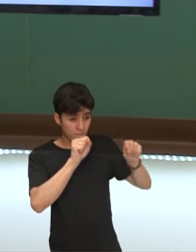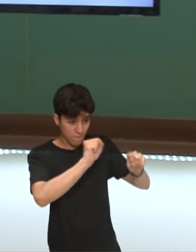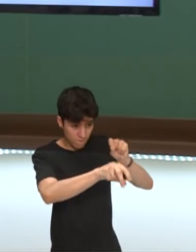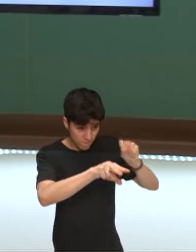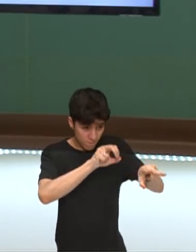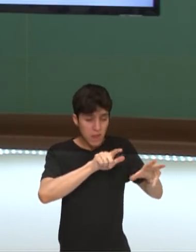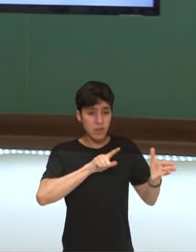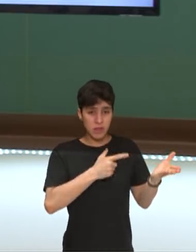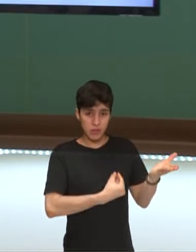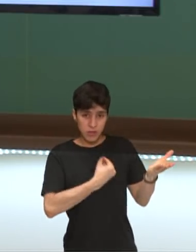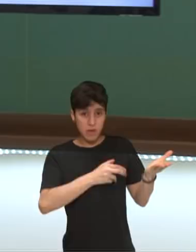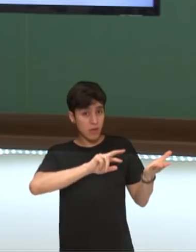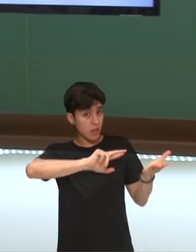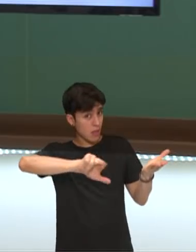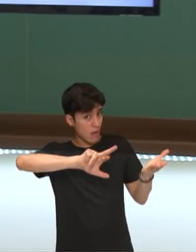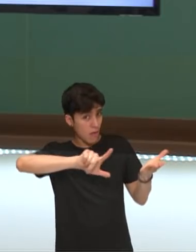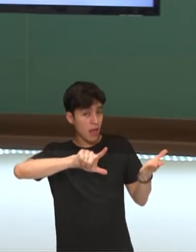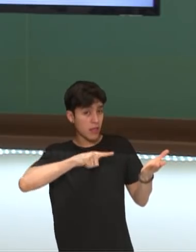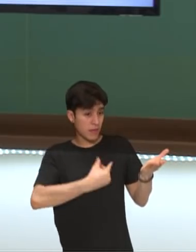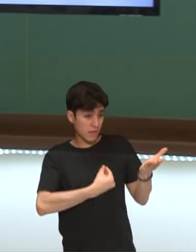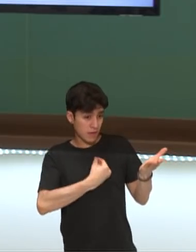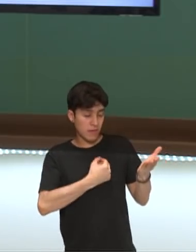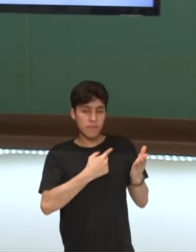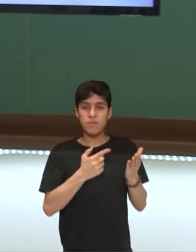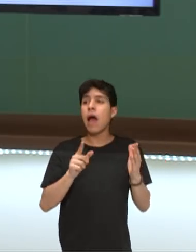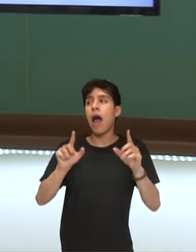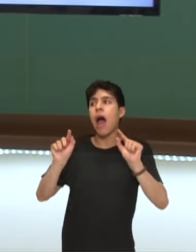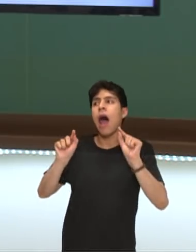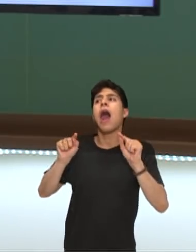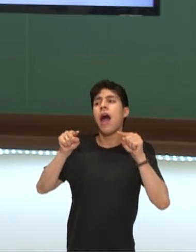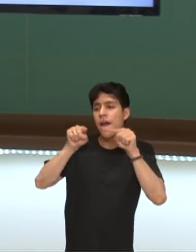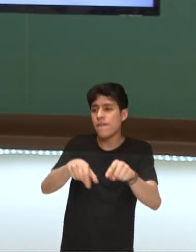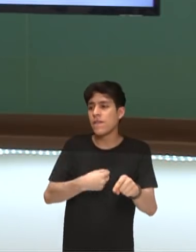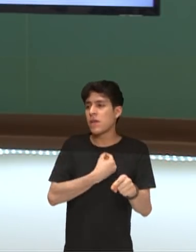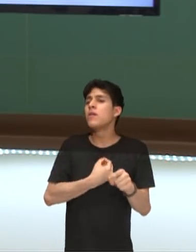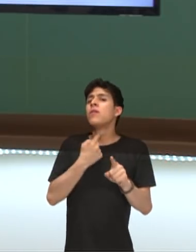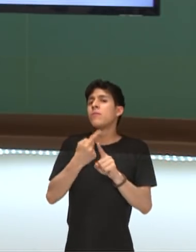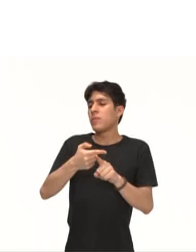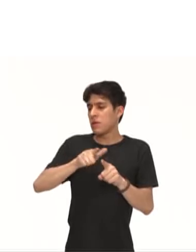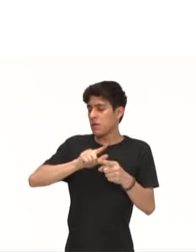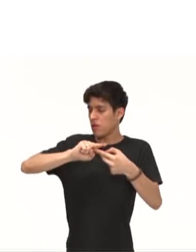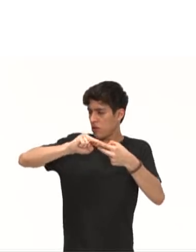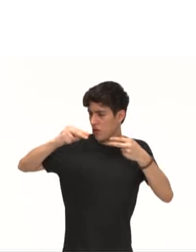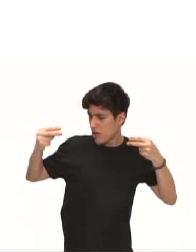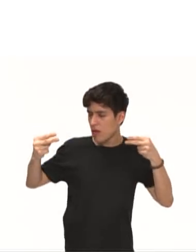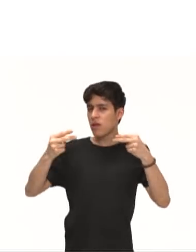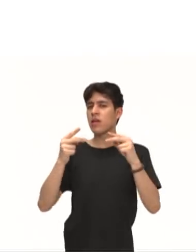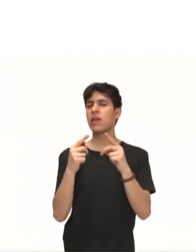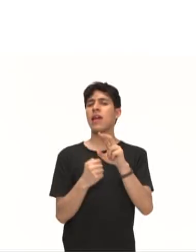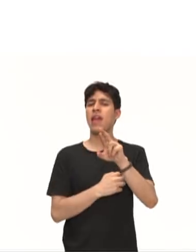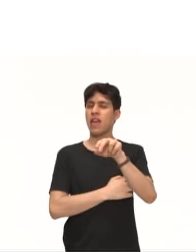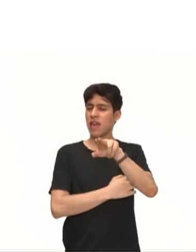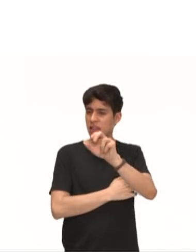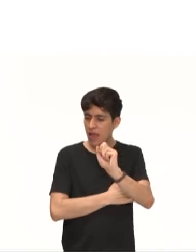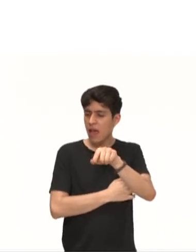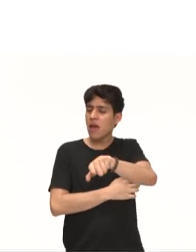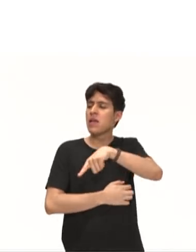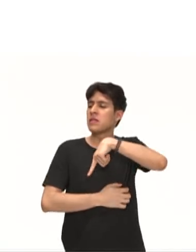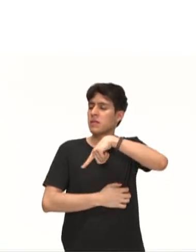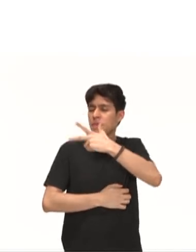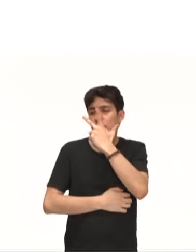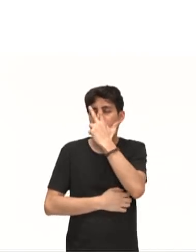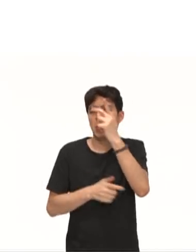não, ele é vivo porque ele apresenta material genético, DNA ou RNA, ou ele pode